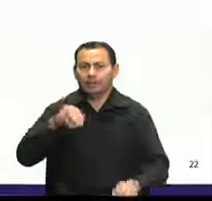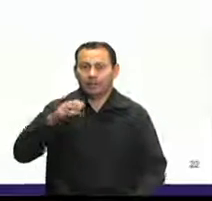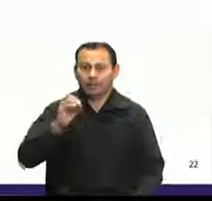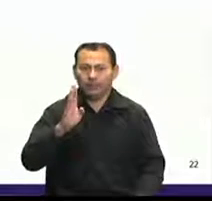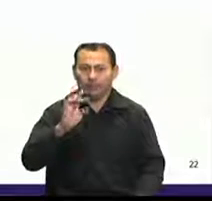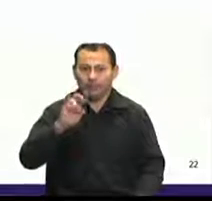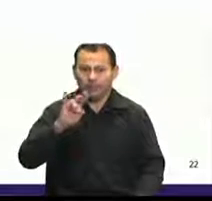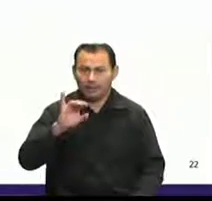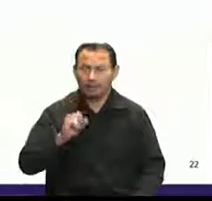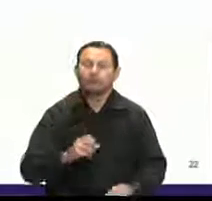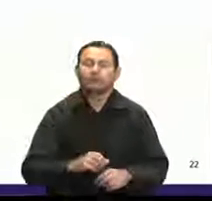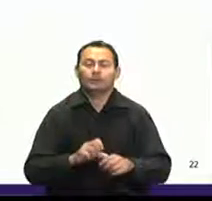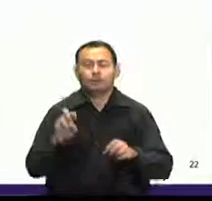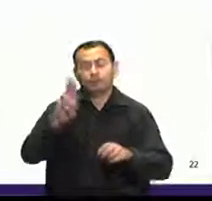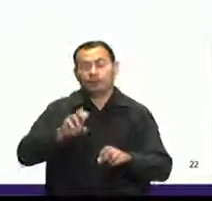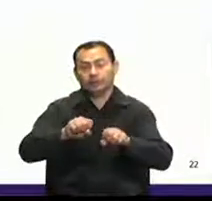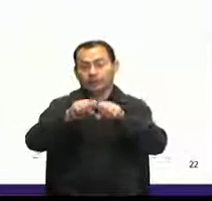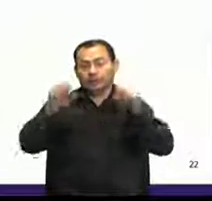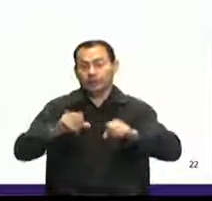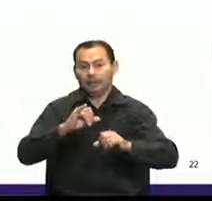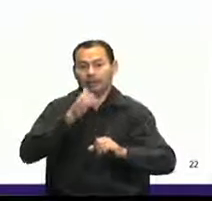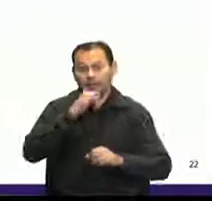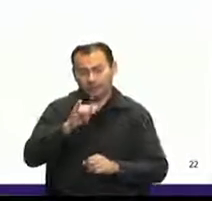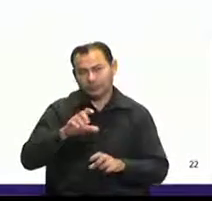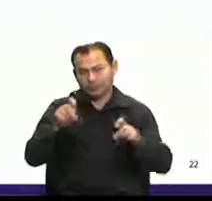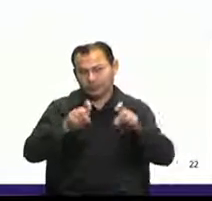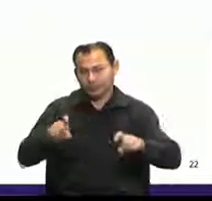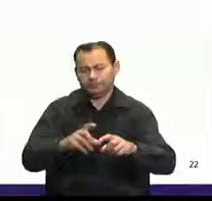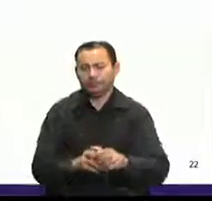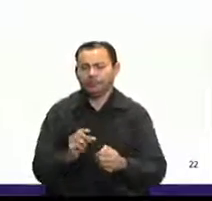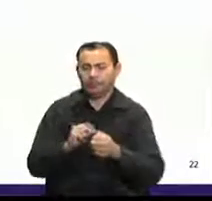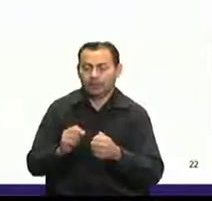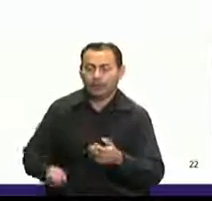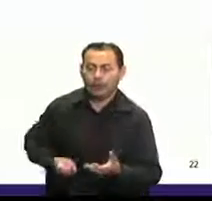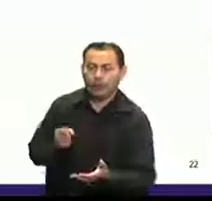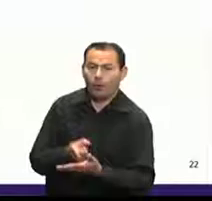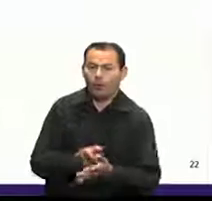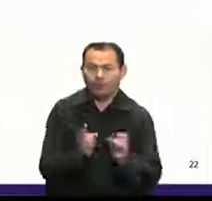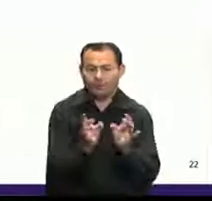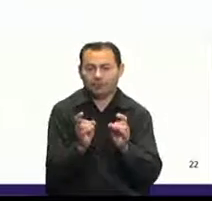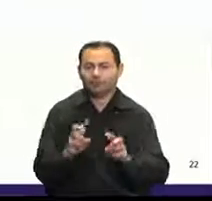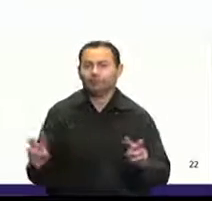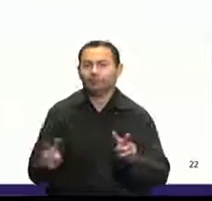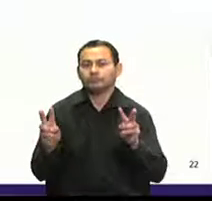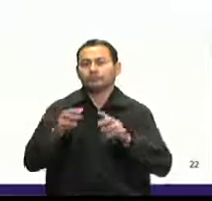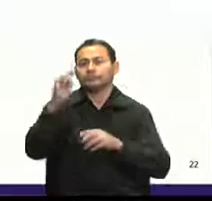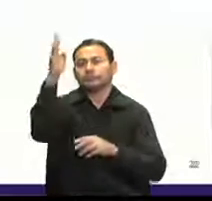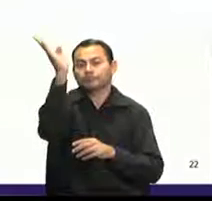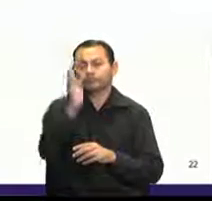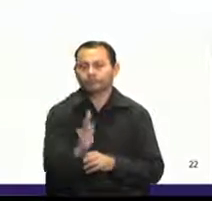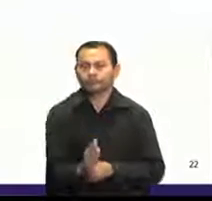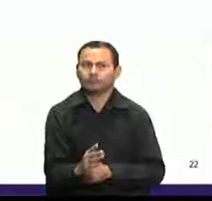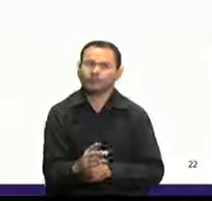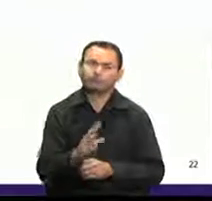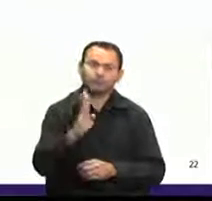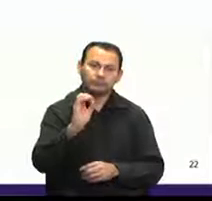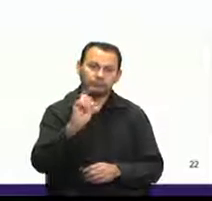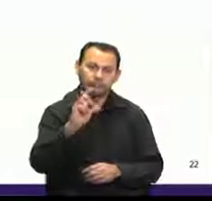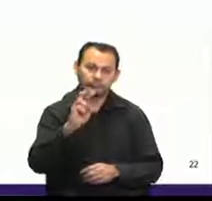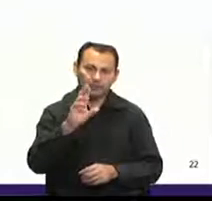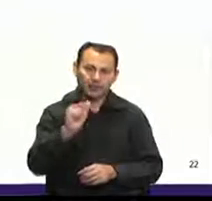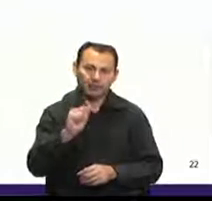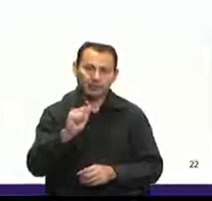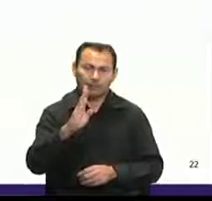utiliza um sistema eletrônico de negociação para efetuar compra e venda desses valores no brasil as bolsas são